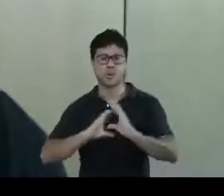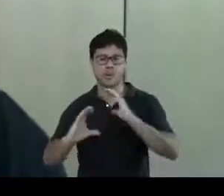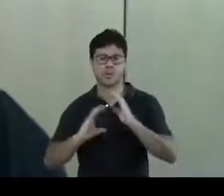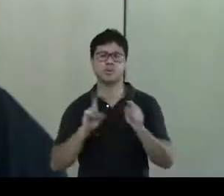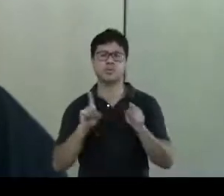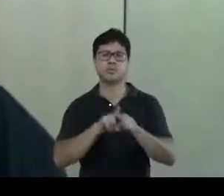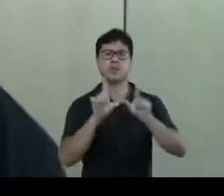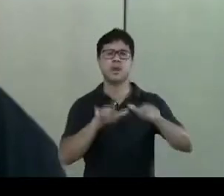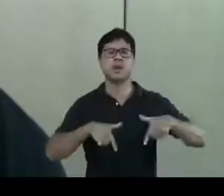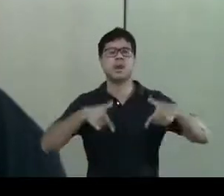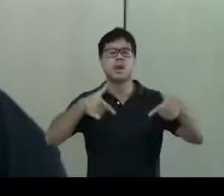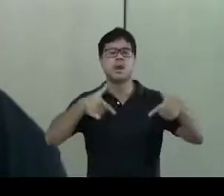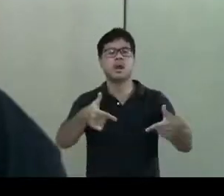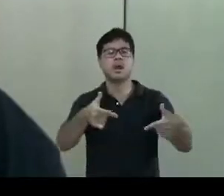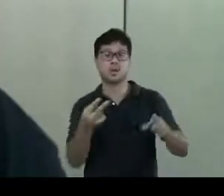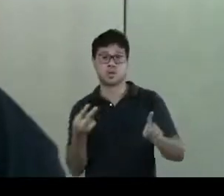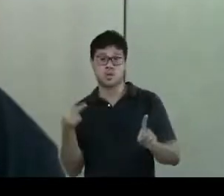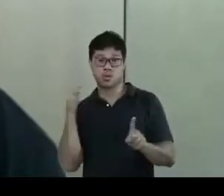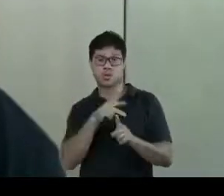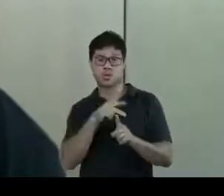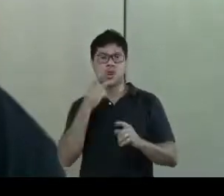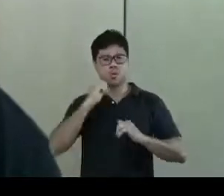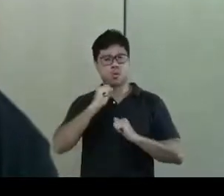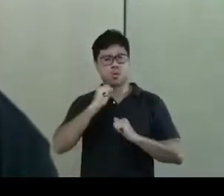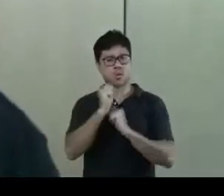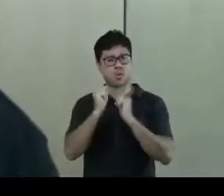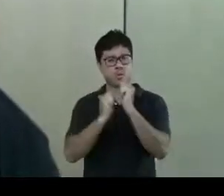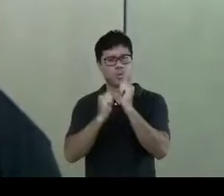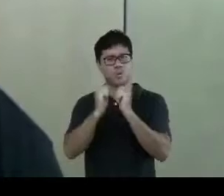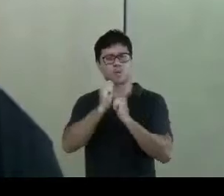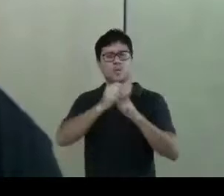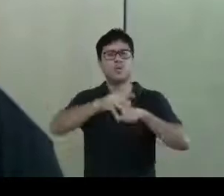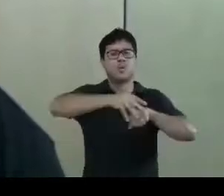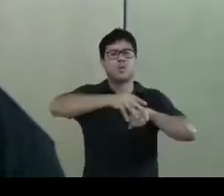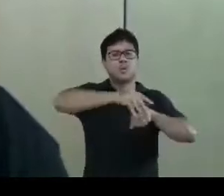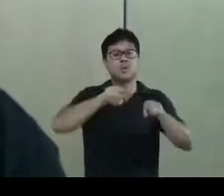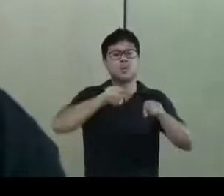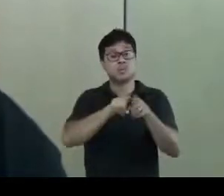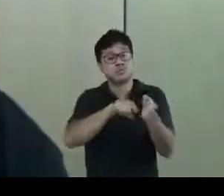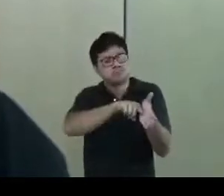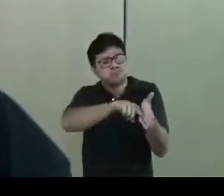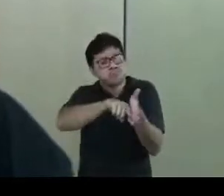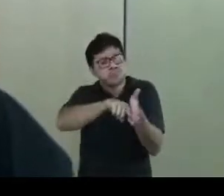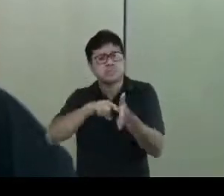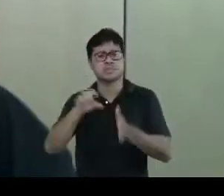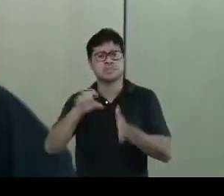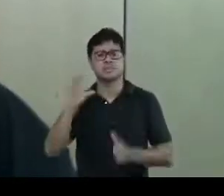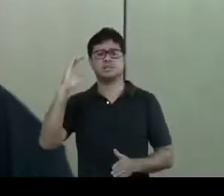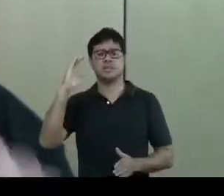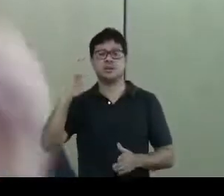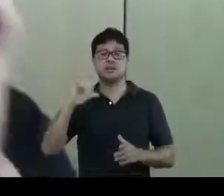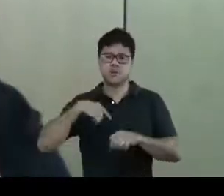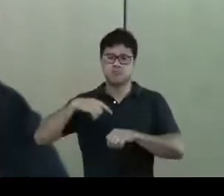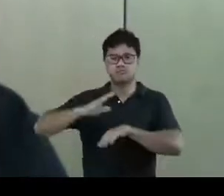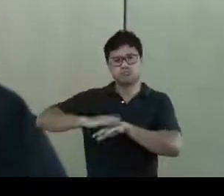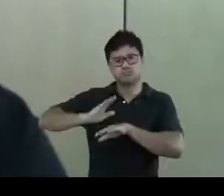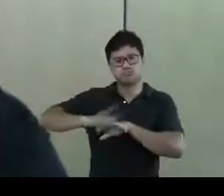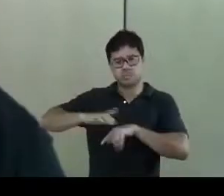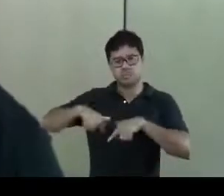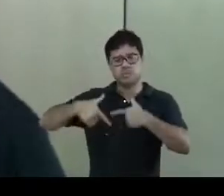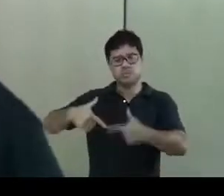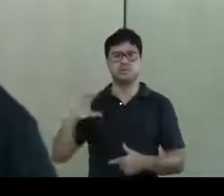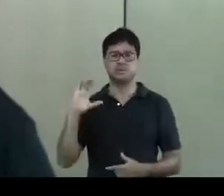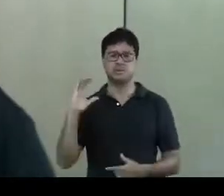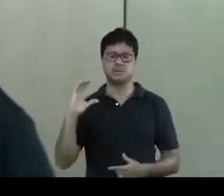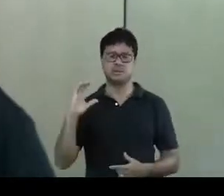nossas ações do ponto de vista da construção do conhecimento, né, e da pesquisa científica, né, do fazer da